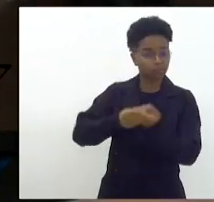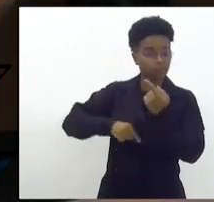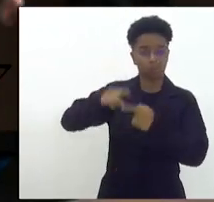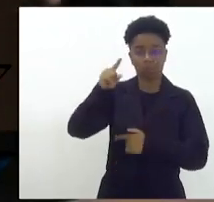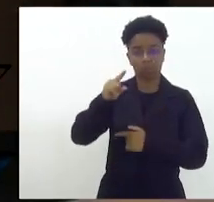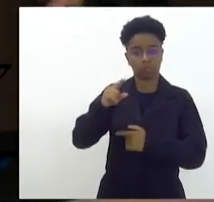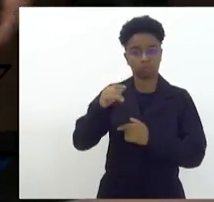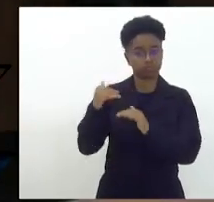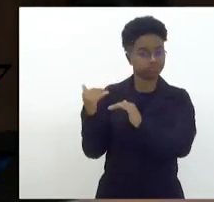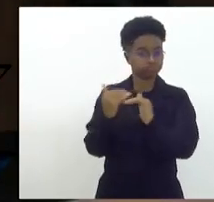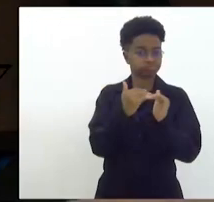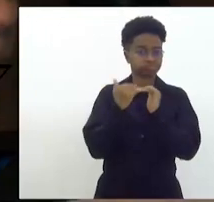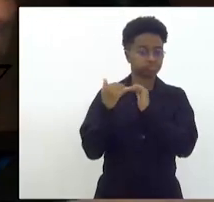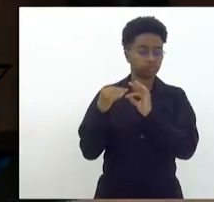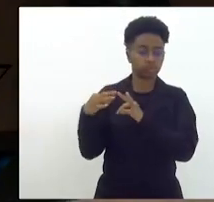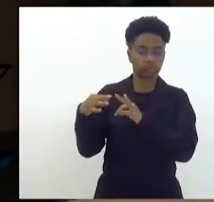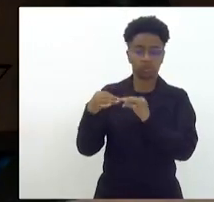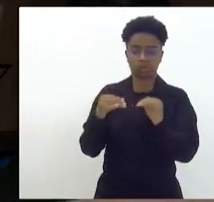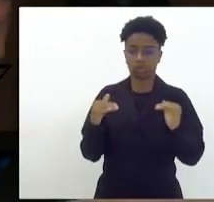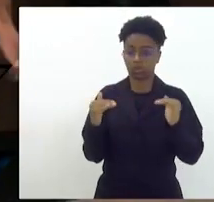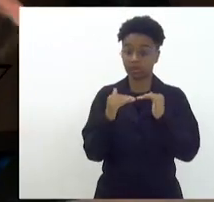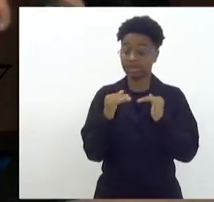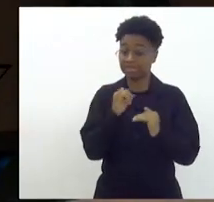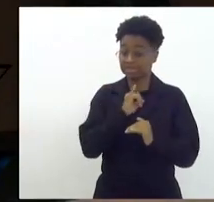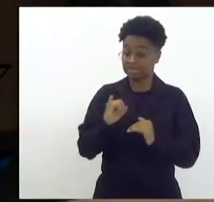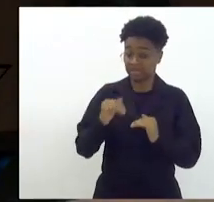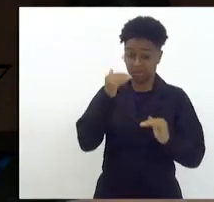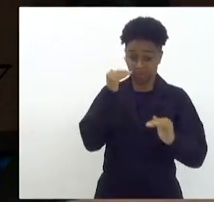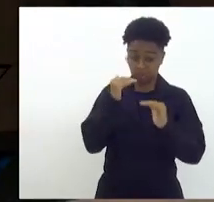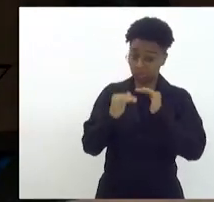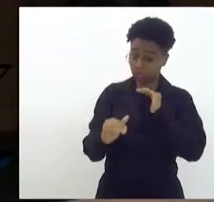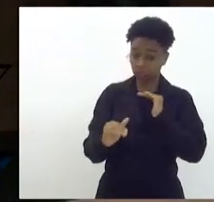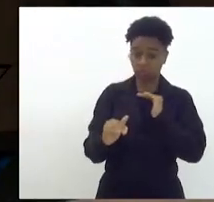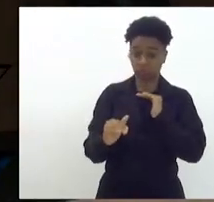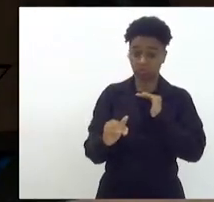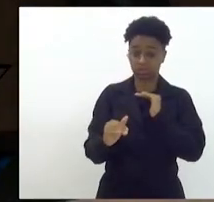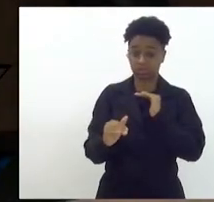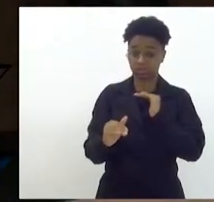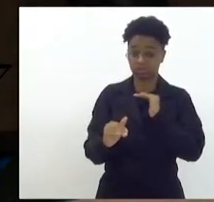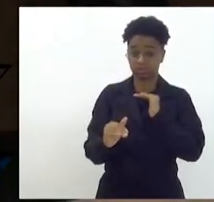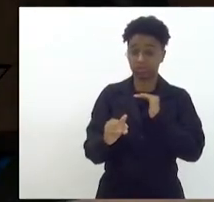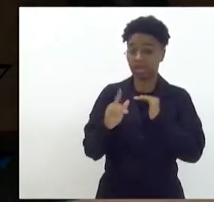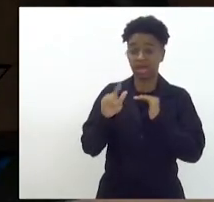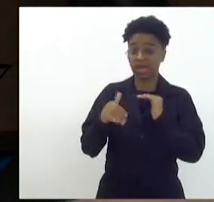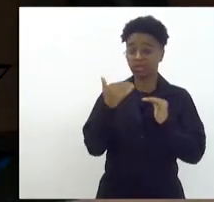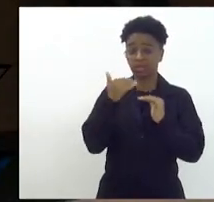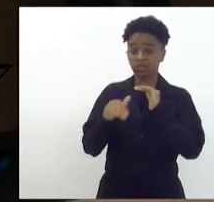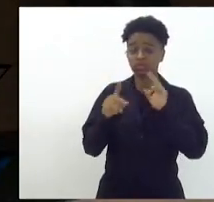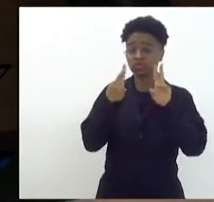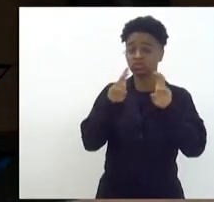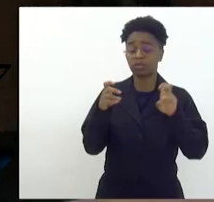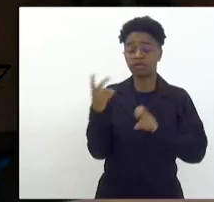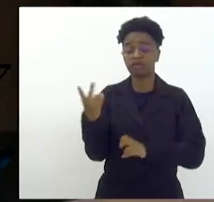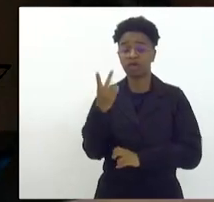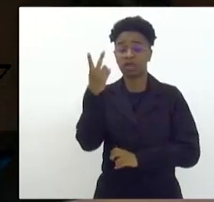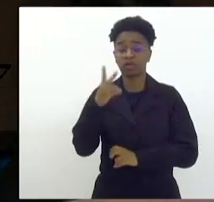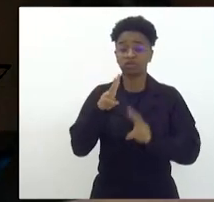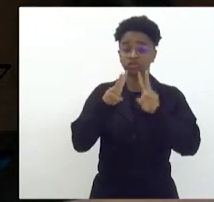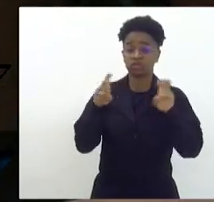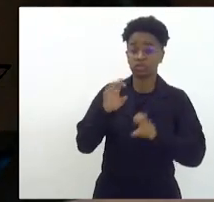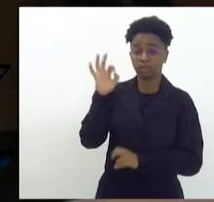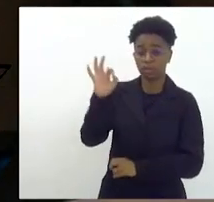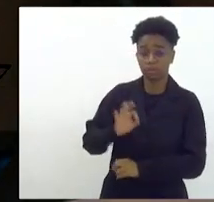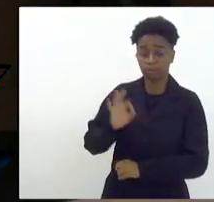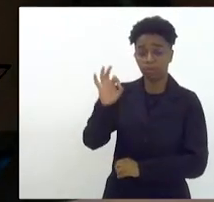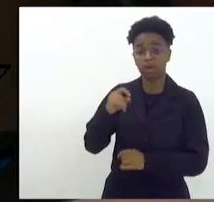vai ser por unanimidade se tiver divergência a divergência vai ser nos valores nos percentuais